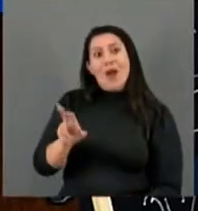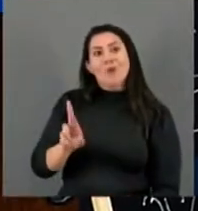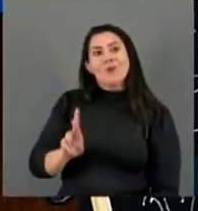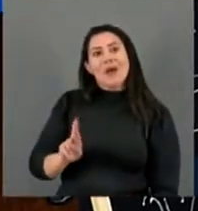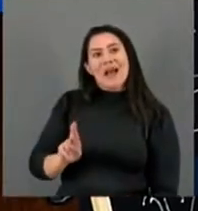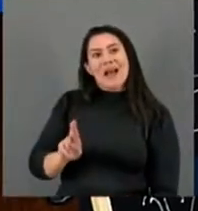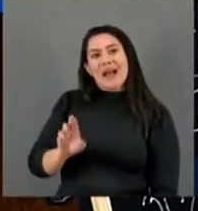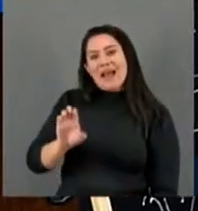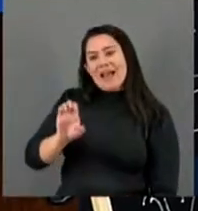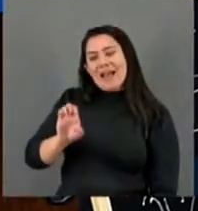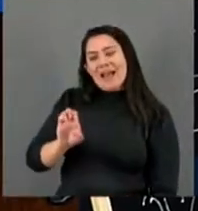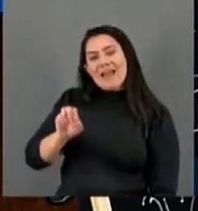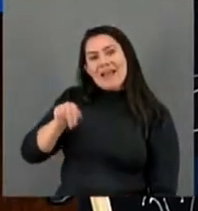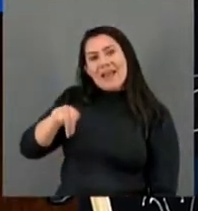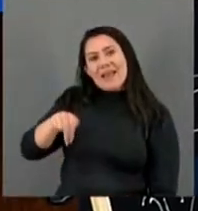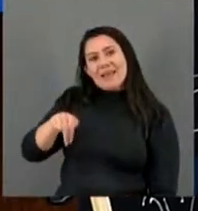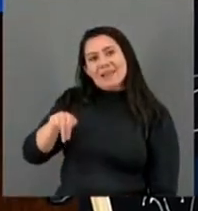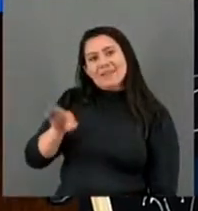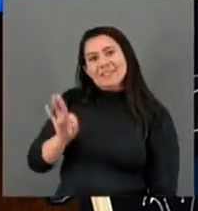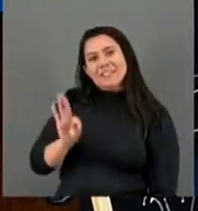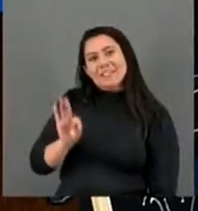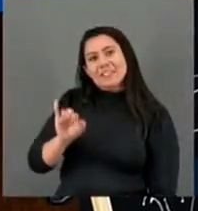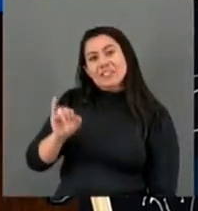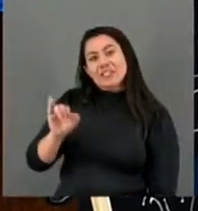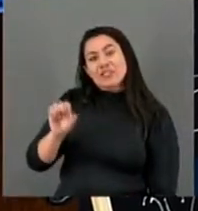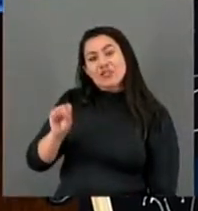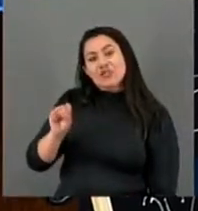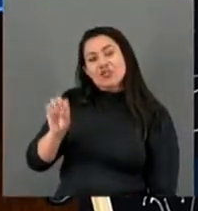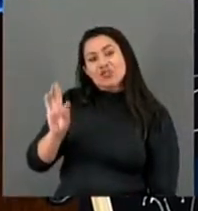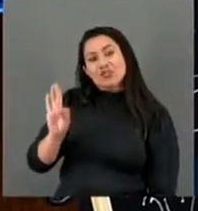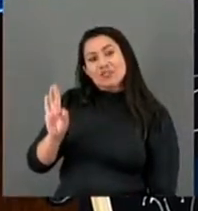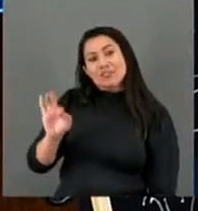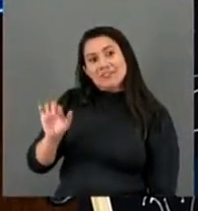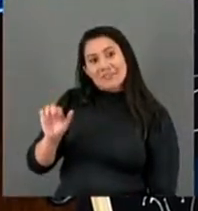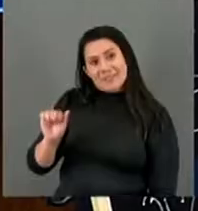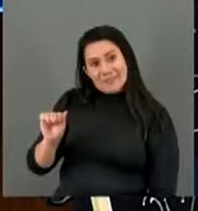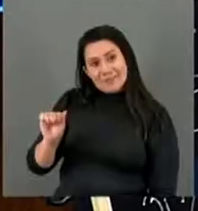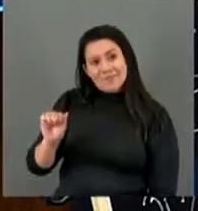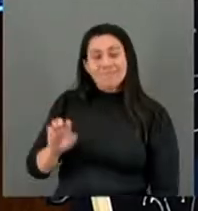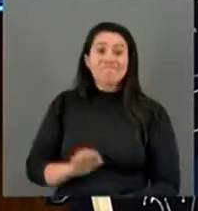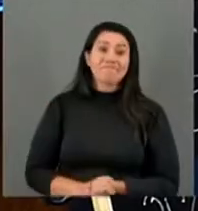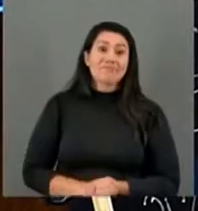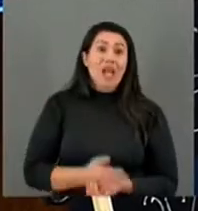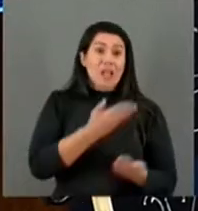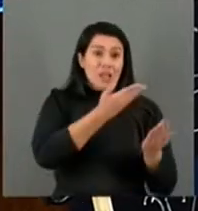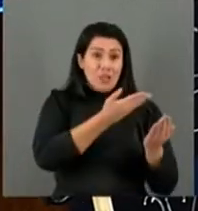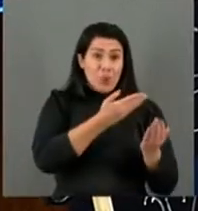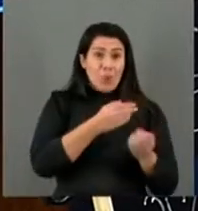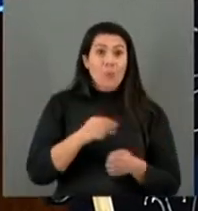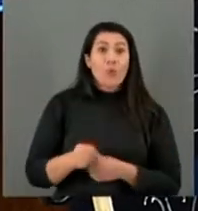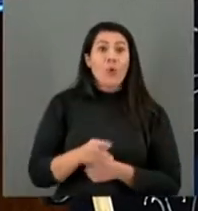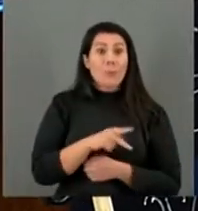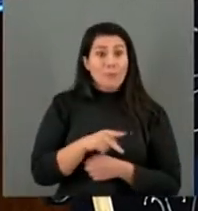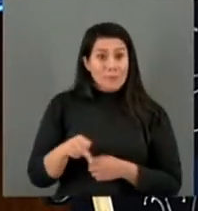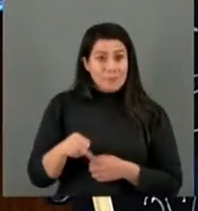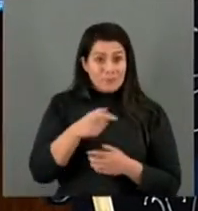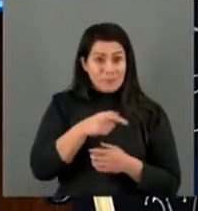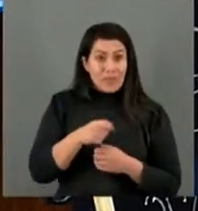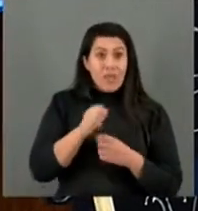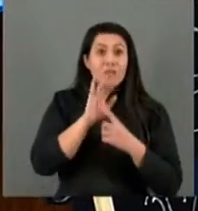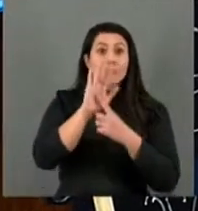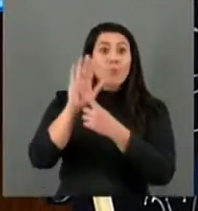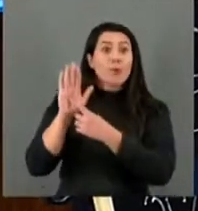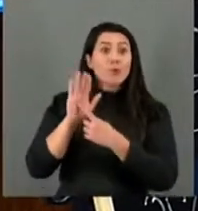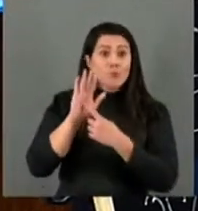cresceu 5 milhões na apresentação aqui do ministro. 5 milhões de